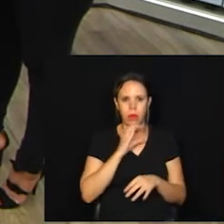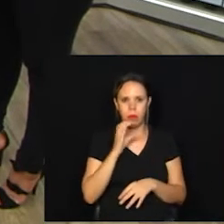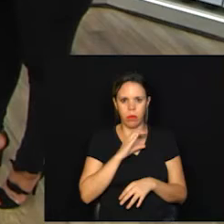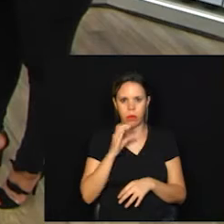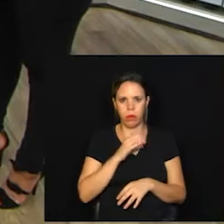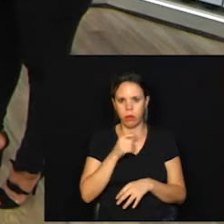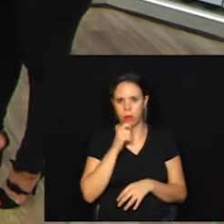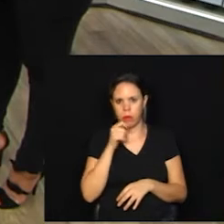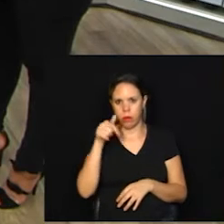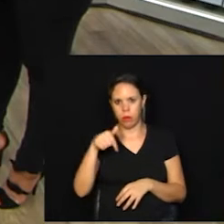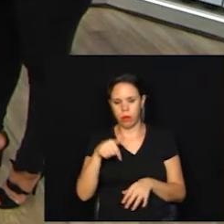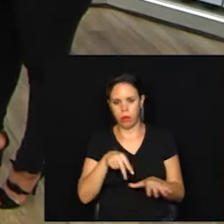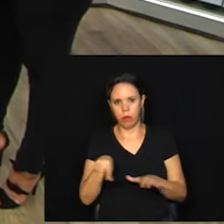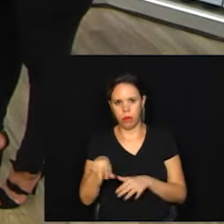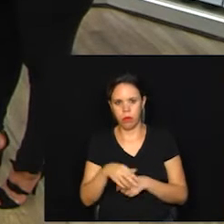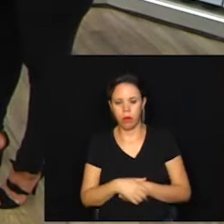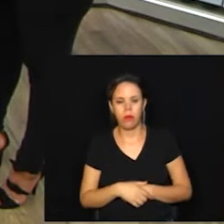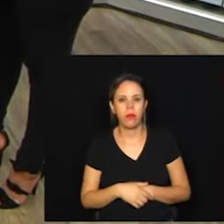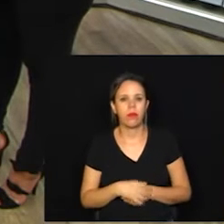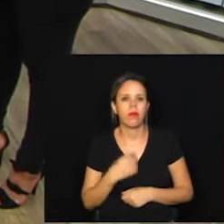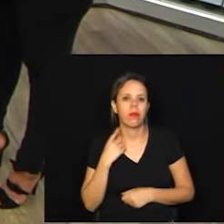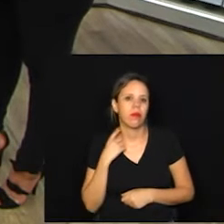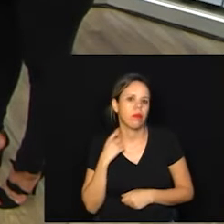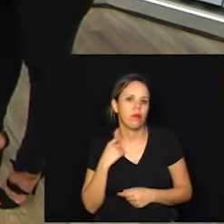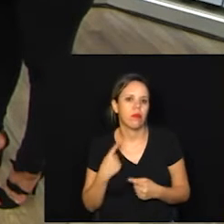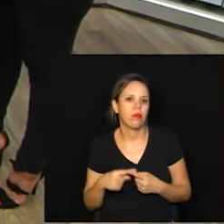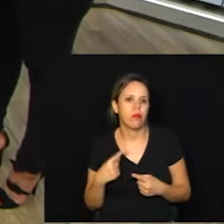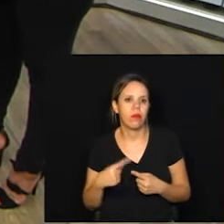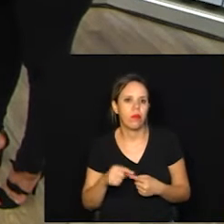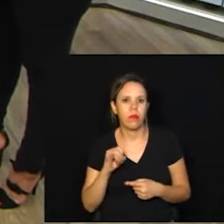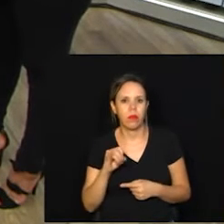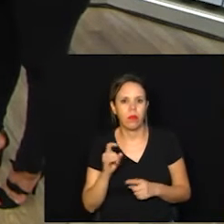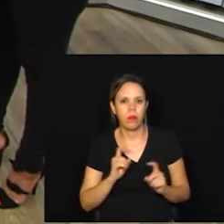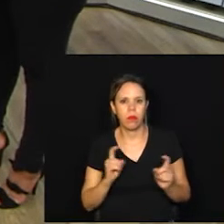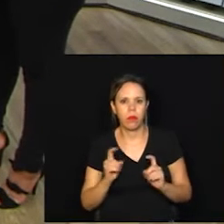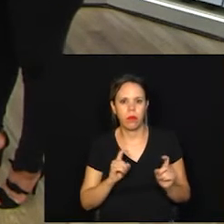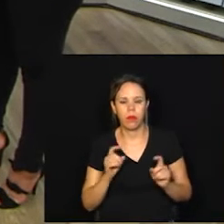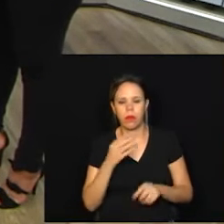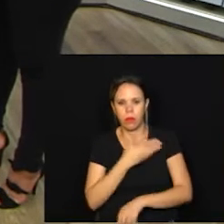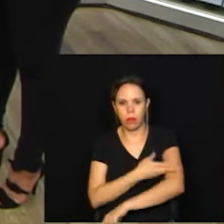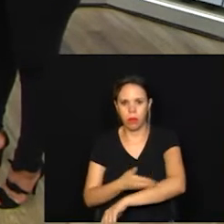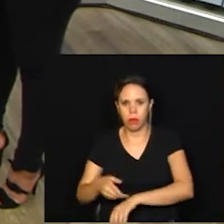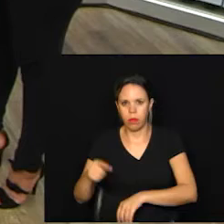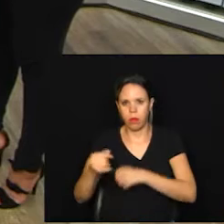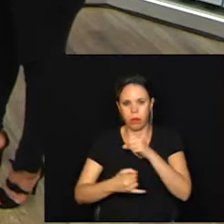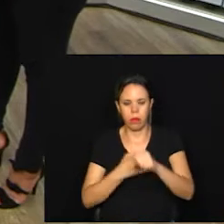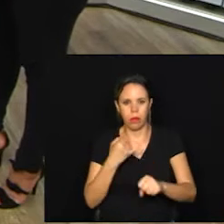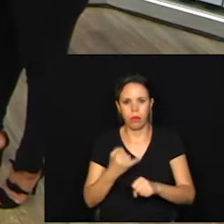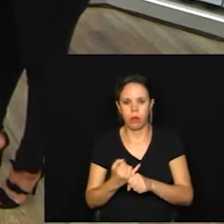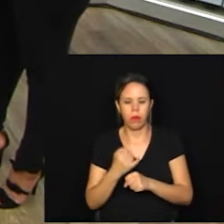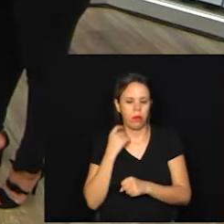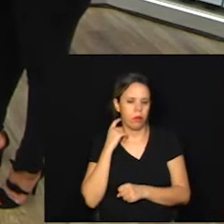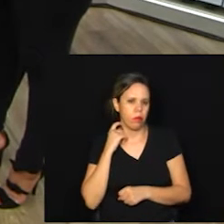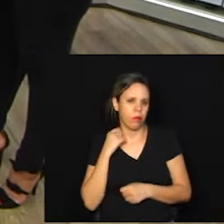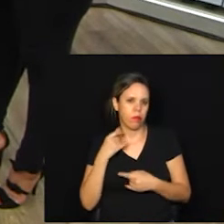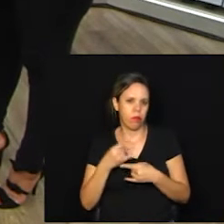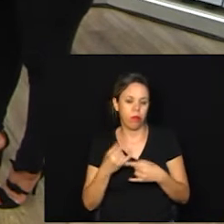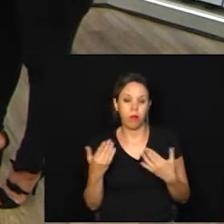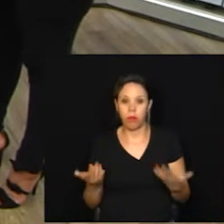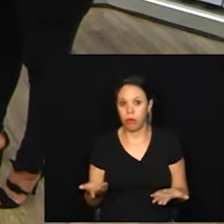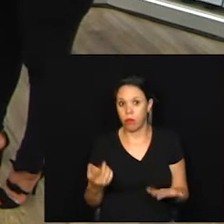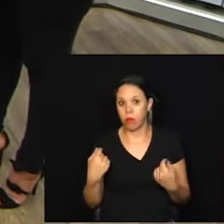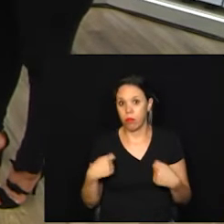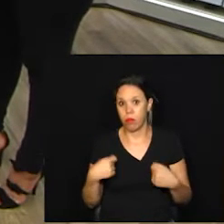extraordinária ainda esta semana. Por quê? Porque se a reunião ordinária for pelo sistema de deliberação remota,